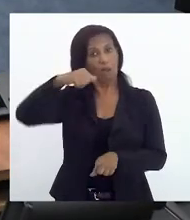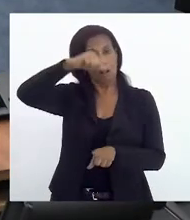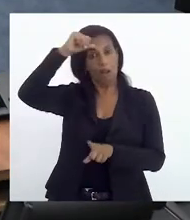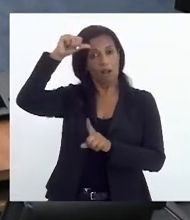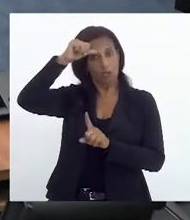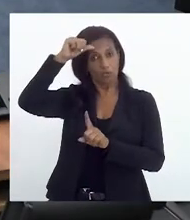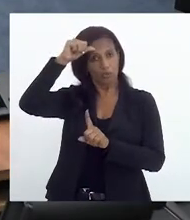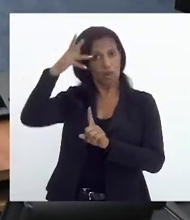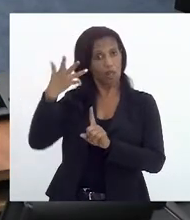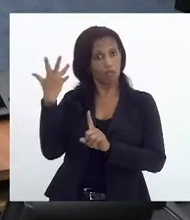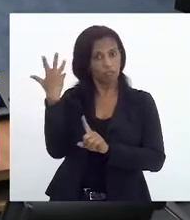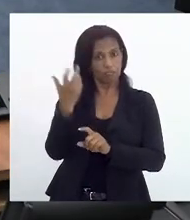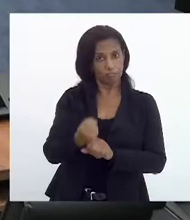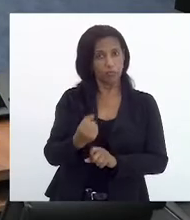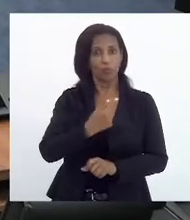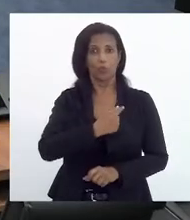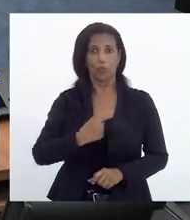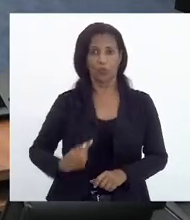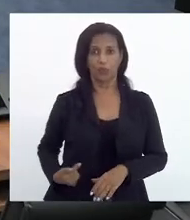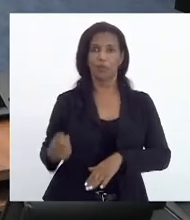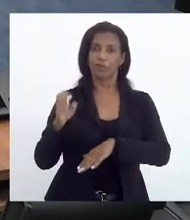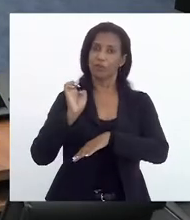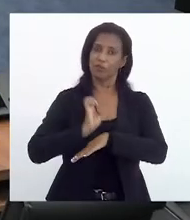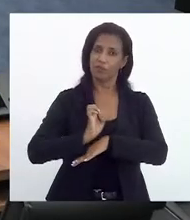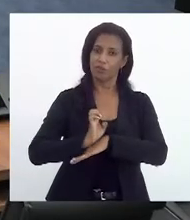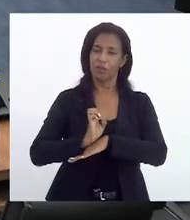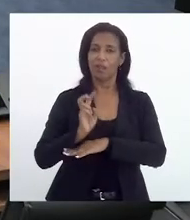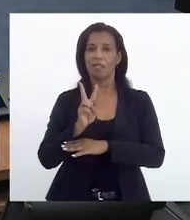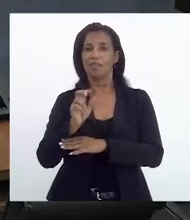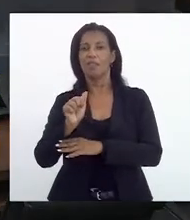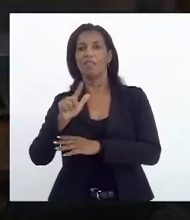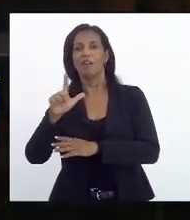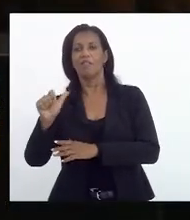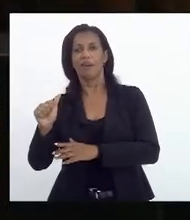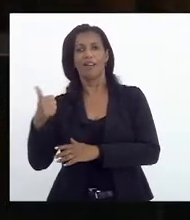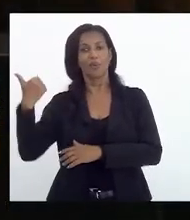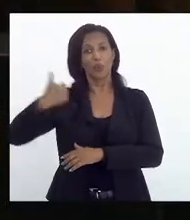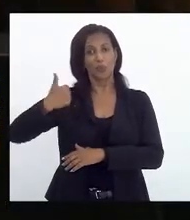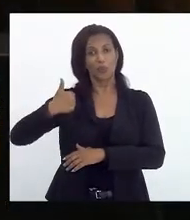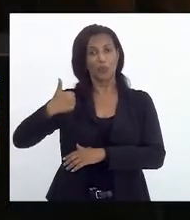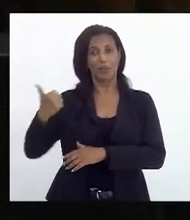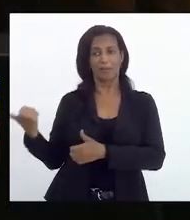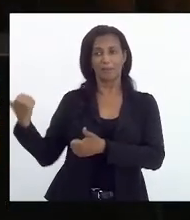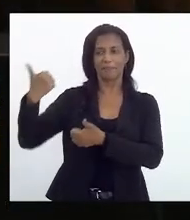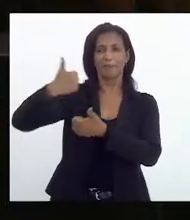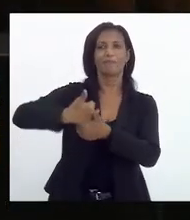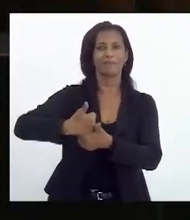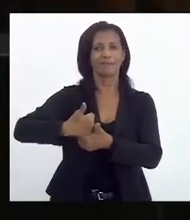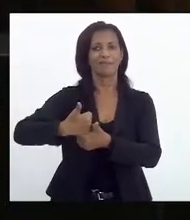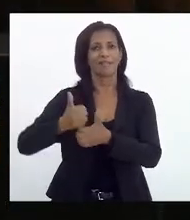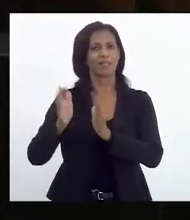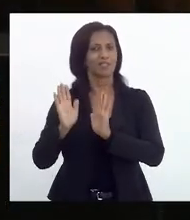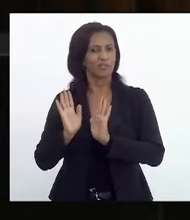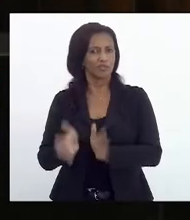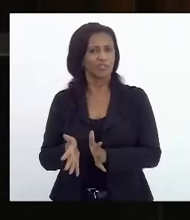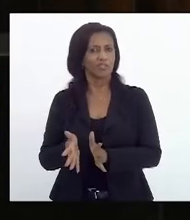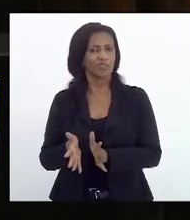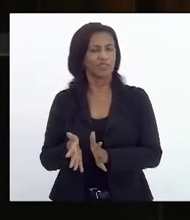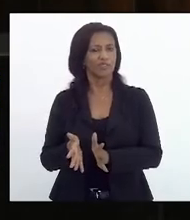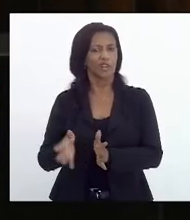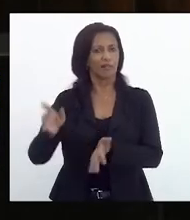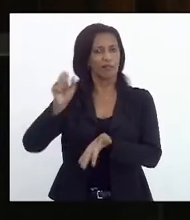que assumiu o governo do estado na vaga do Wilson vício que foi